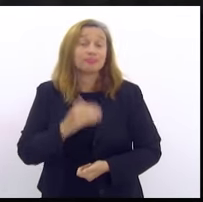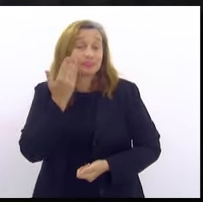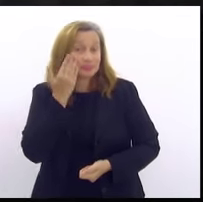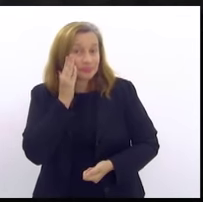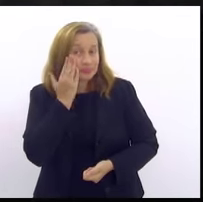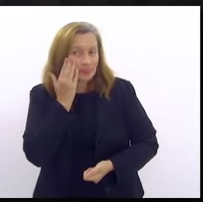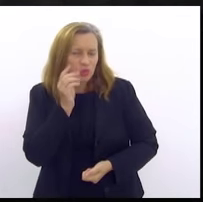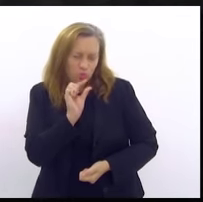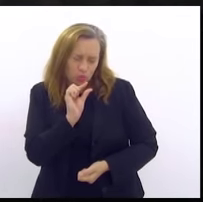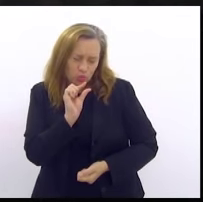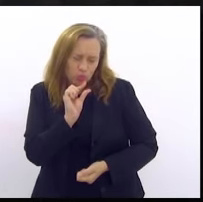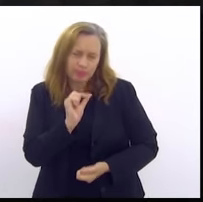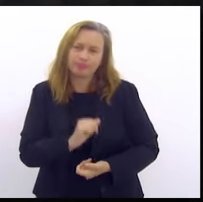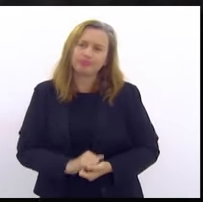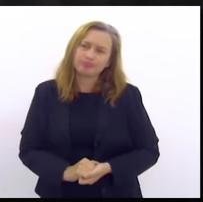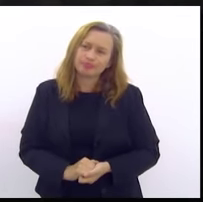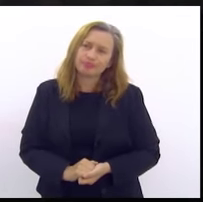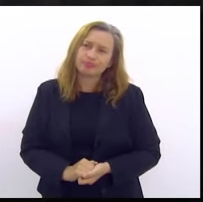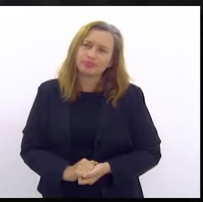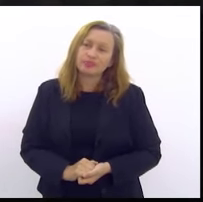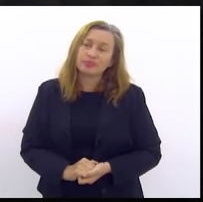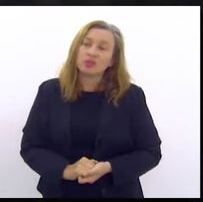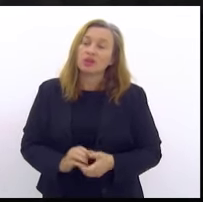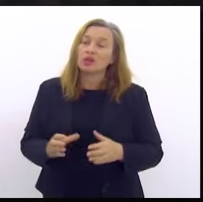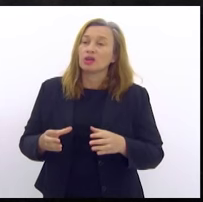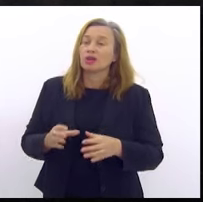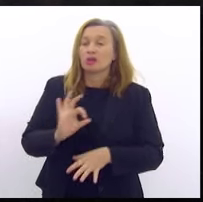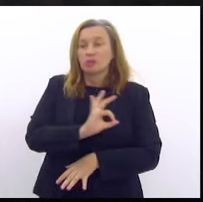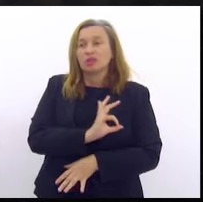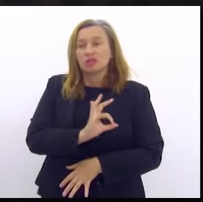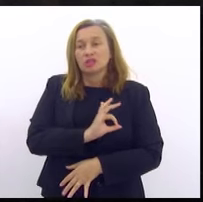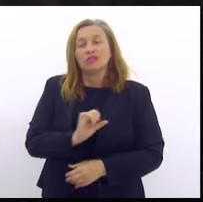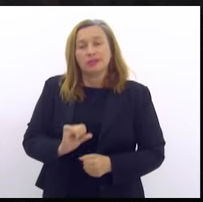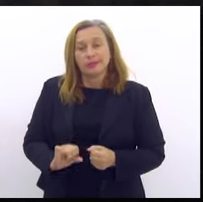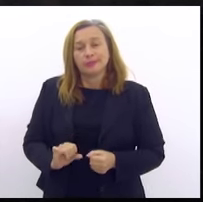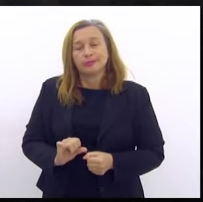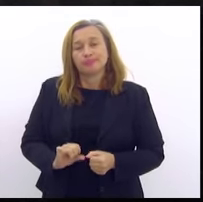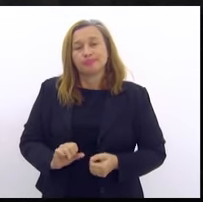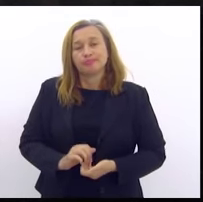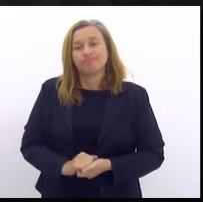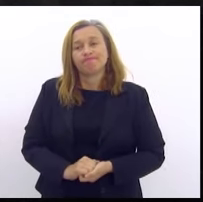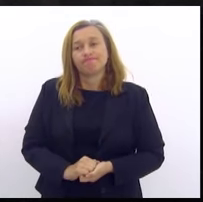entendesse um pouco o que esses policiais vêm fazendo.